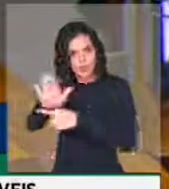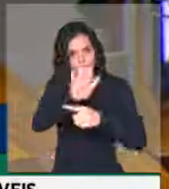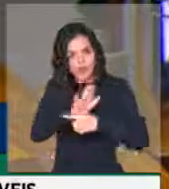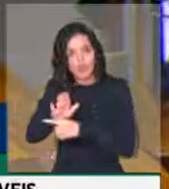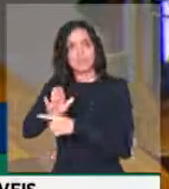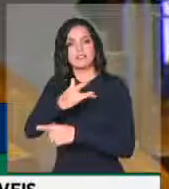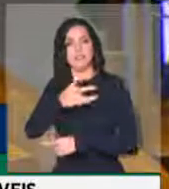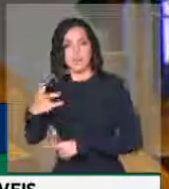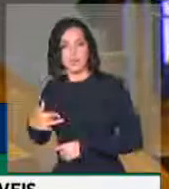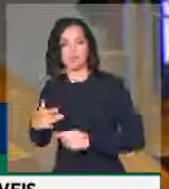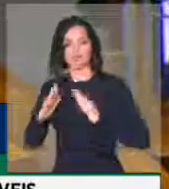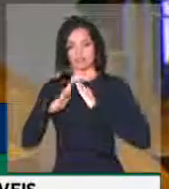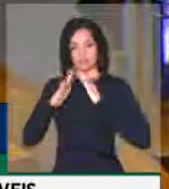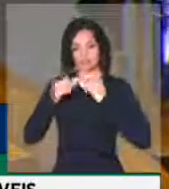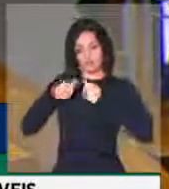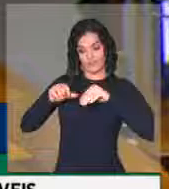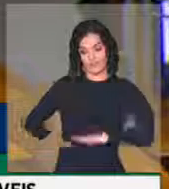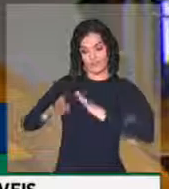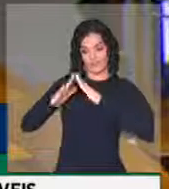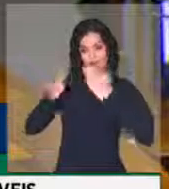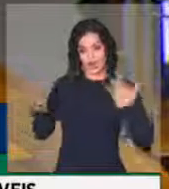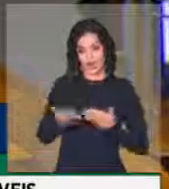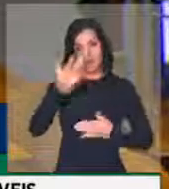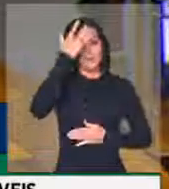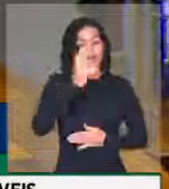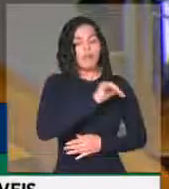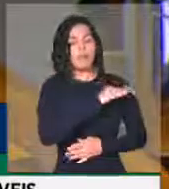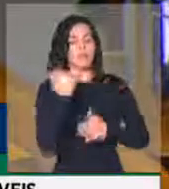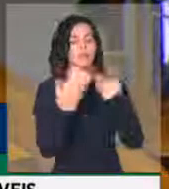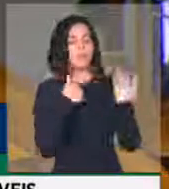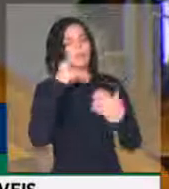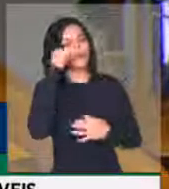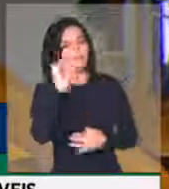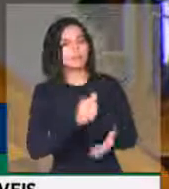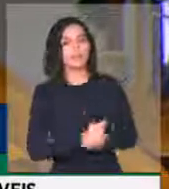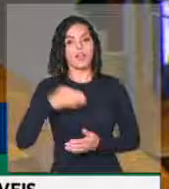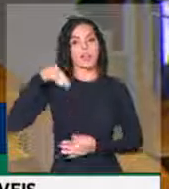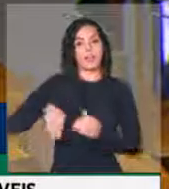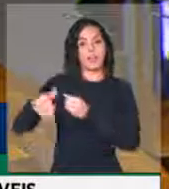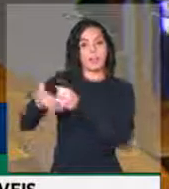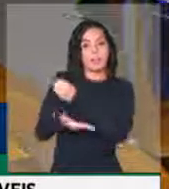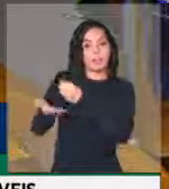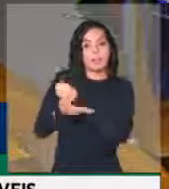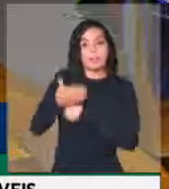por isolamento hoje para que não se morra amanhã, por uma renda mínima maior e, ao mesmo tempo, pelo Fora Bolsonaro.